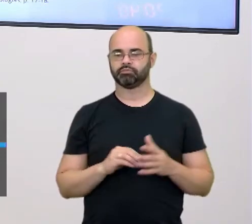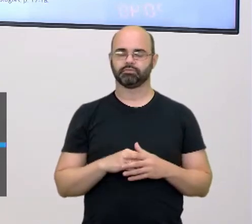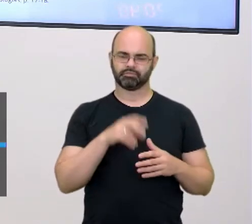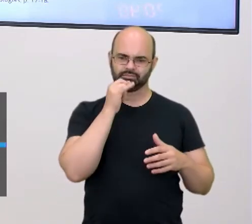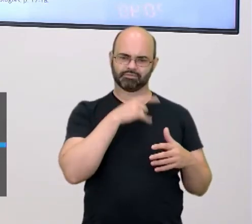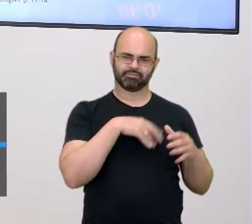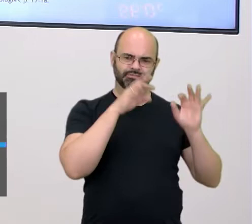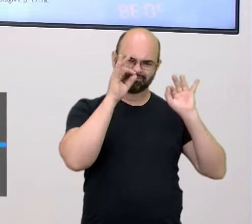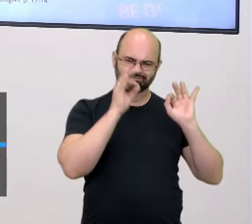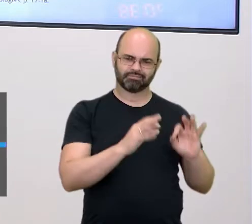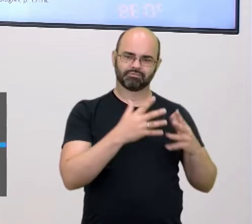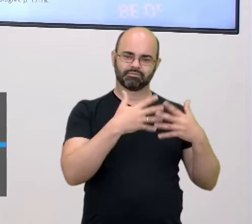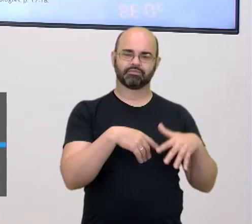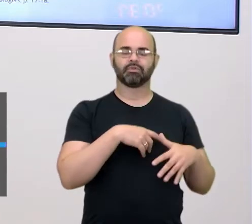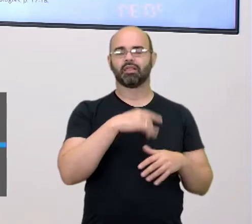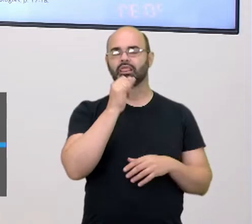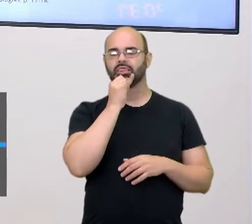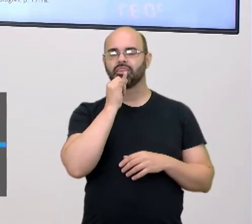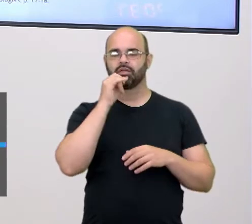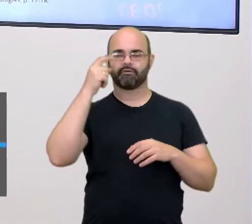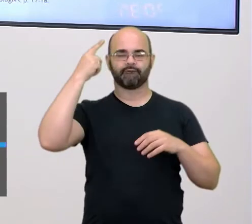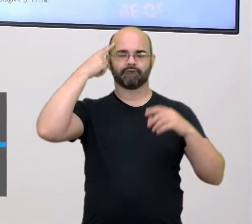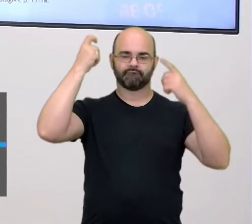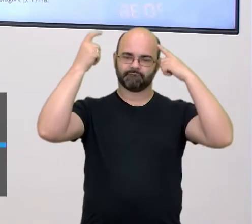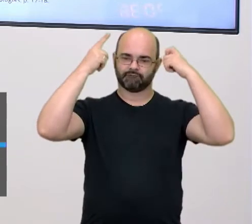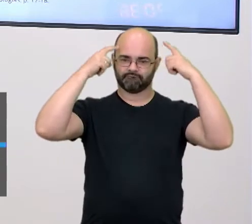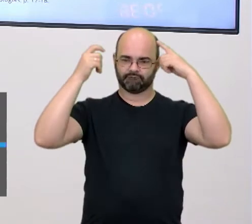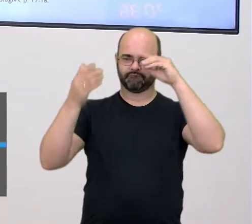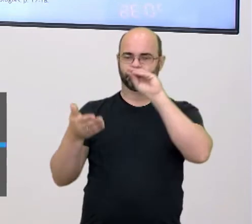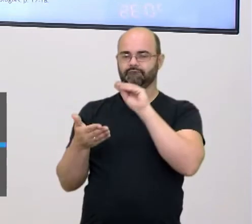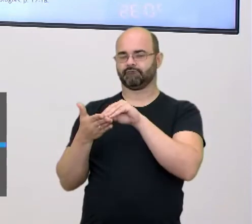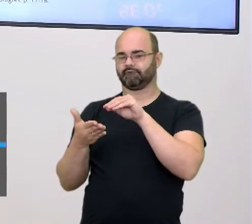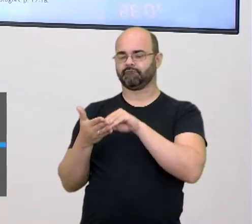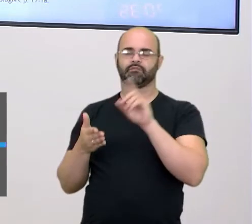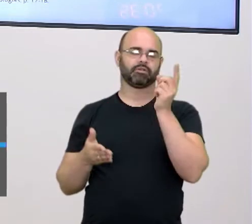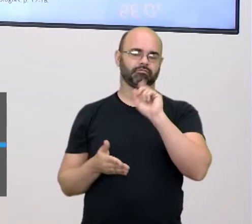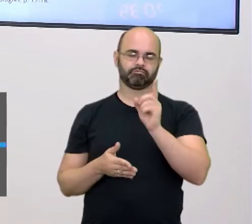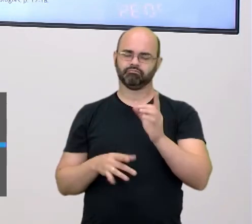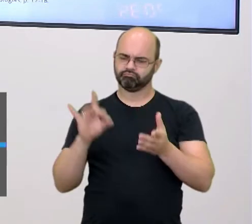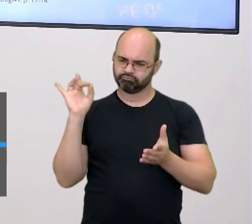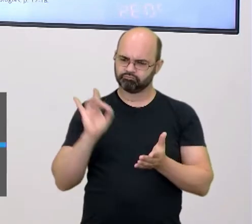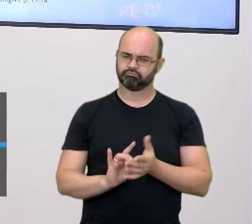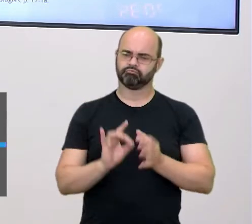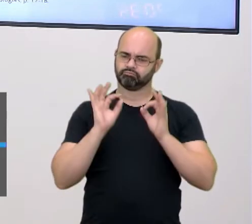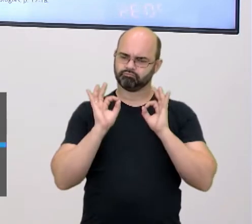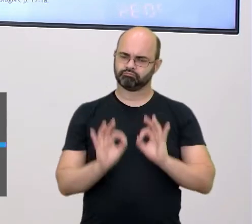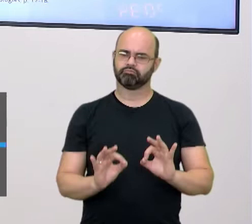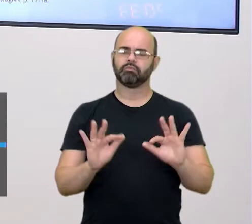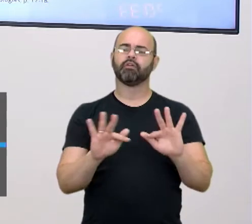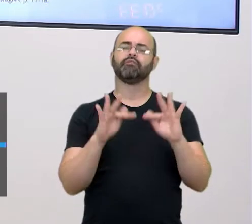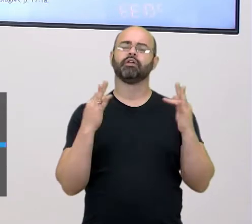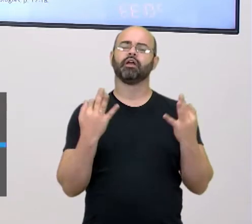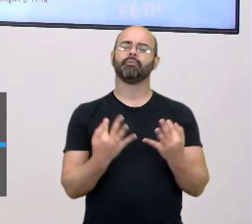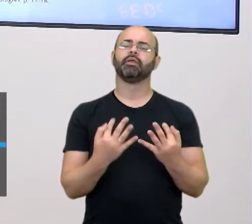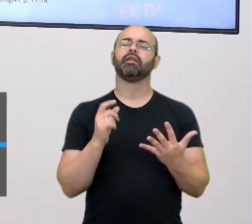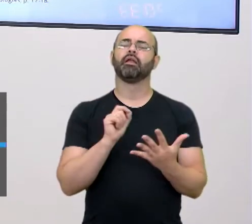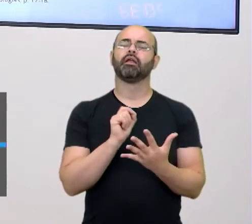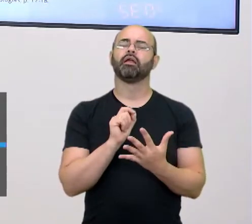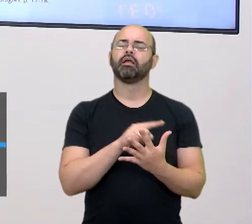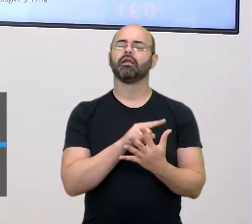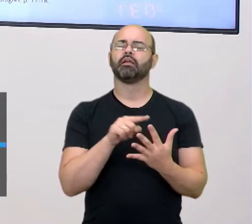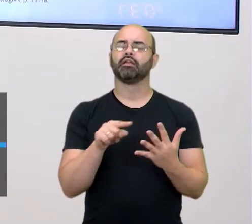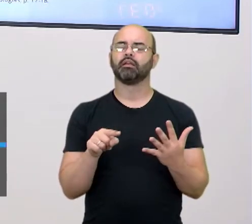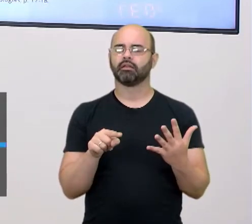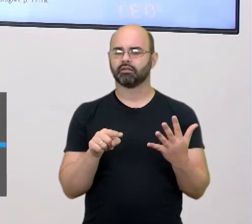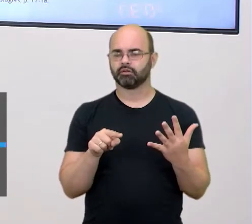construir em cima de suposições. A ideia não é essa. A ideia é ser fiel e aí, naturalmente, você acaba ajustando,